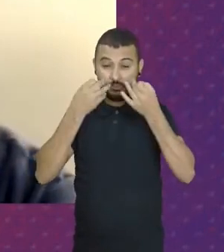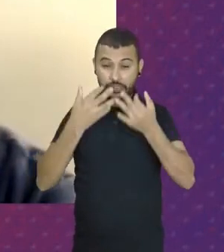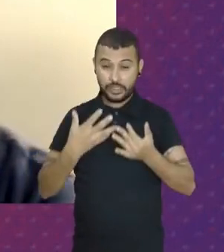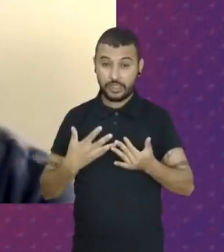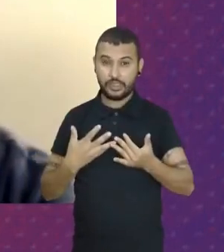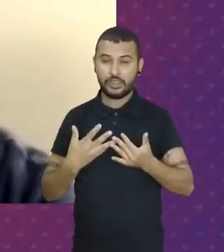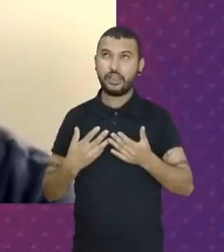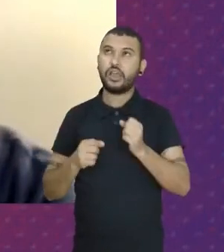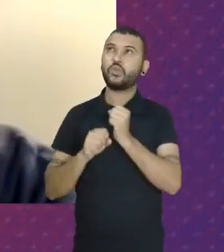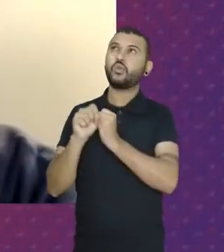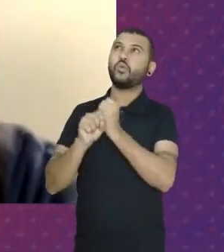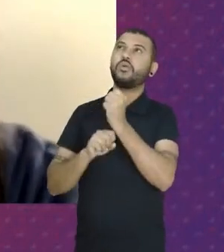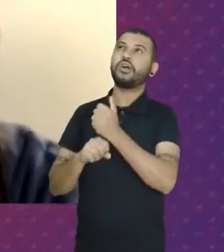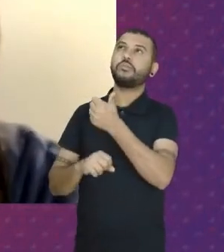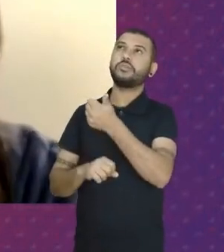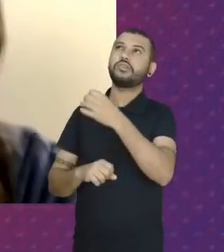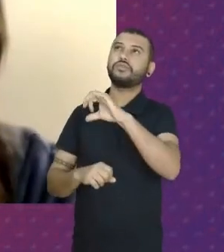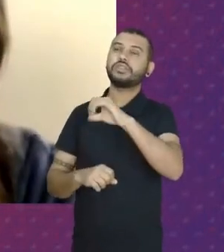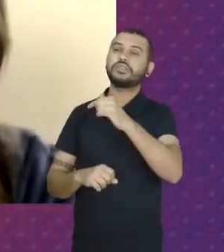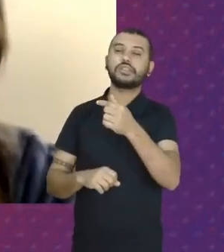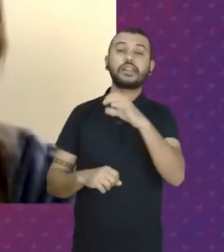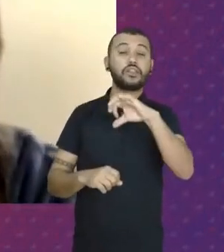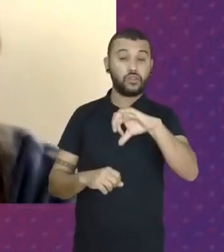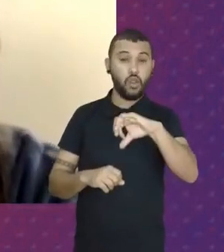que é de 1979,